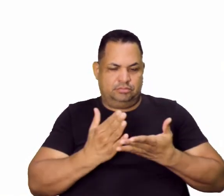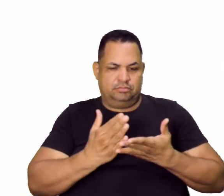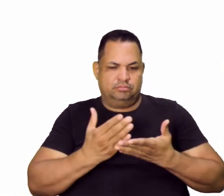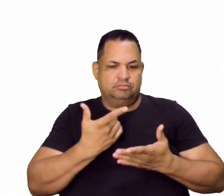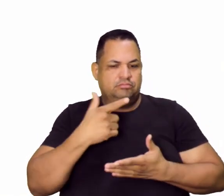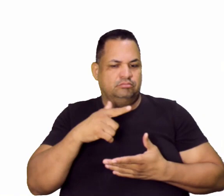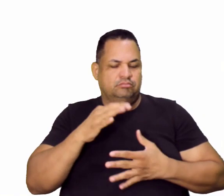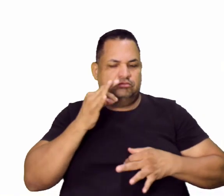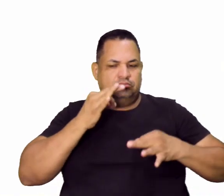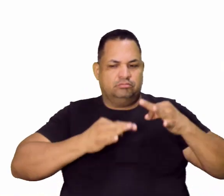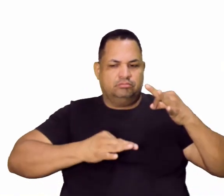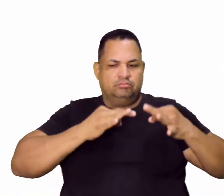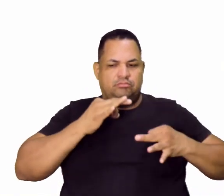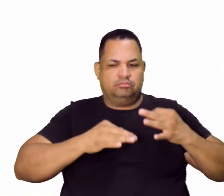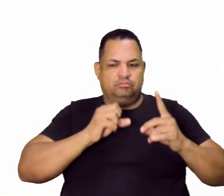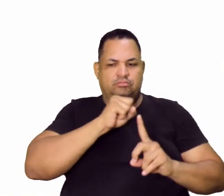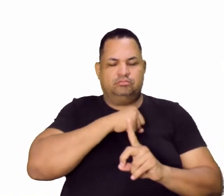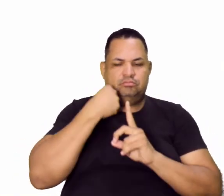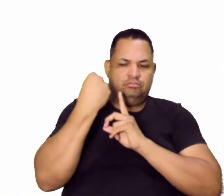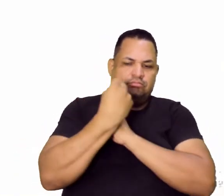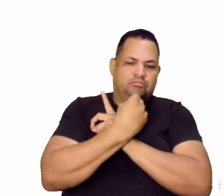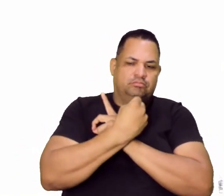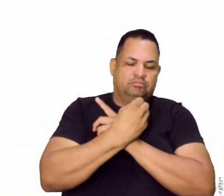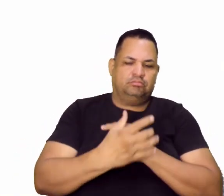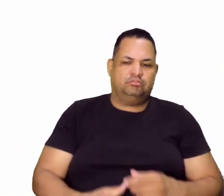pessoas de uma forma